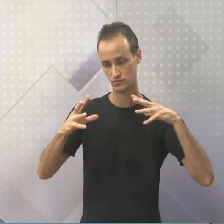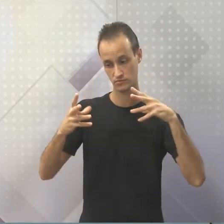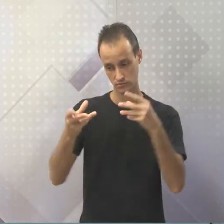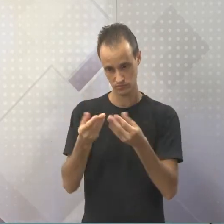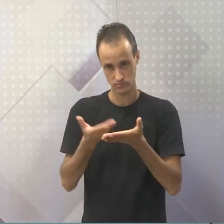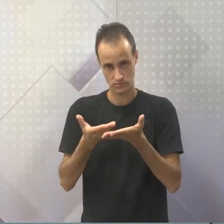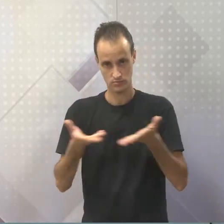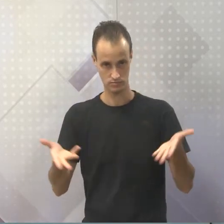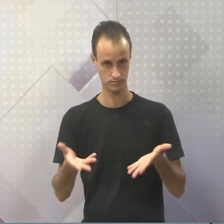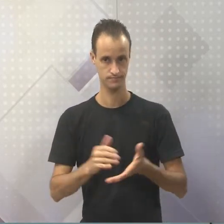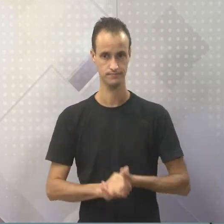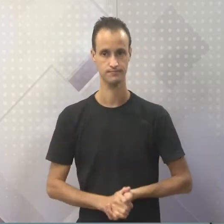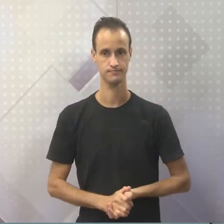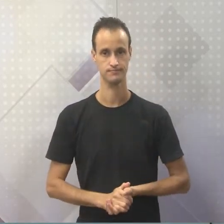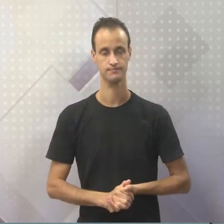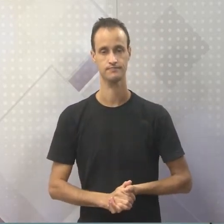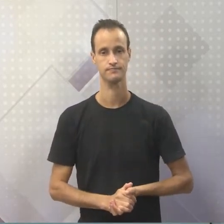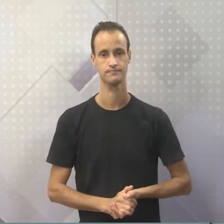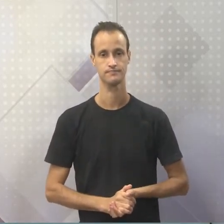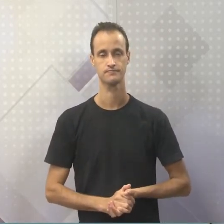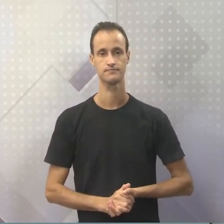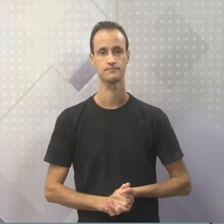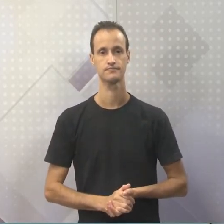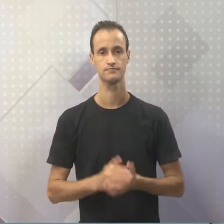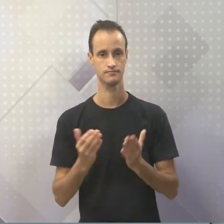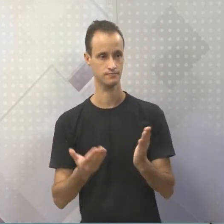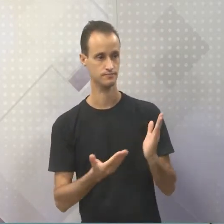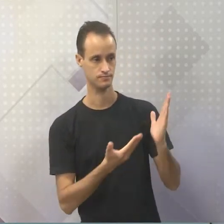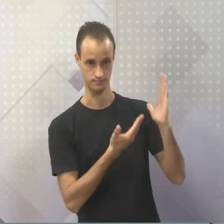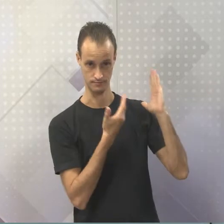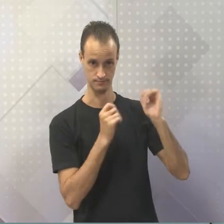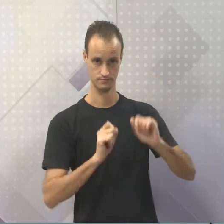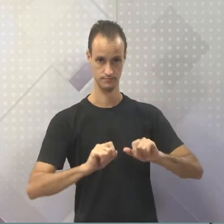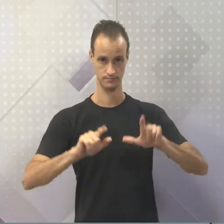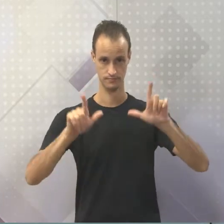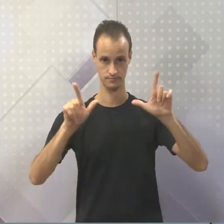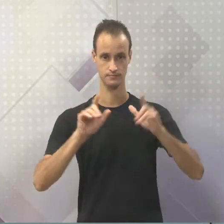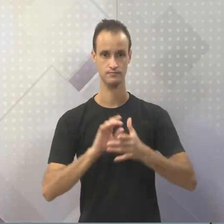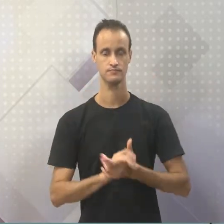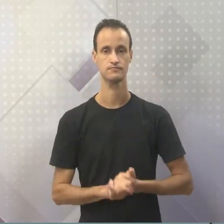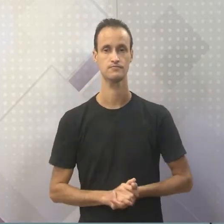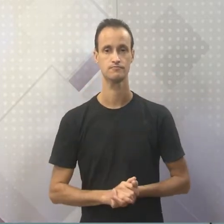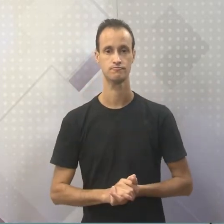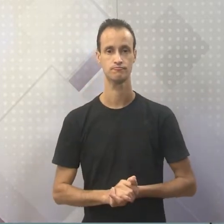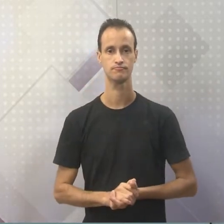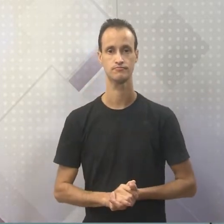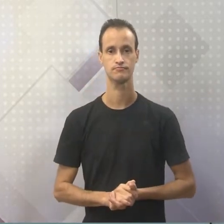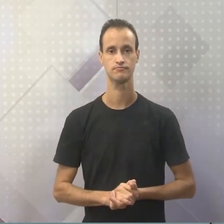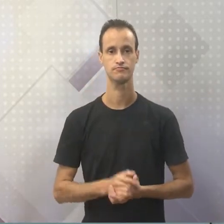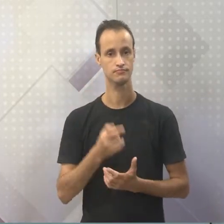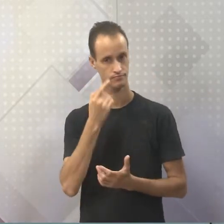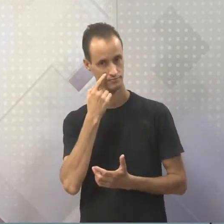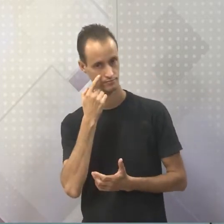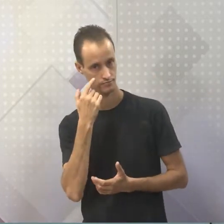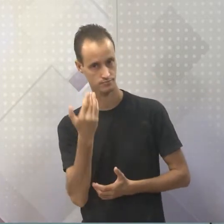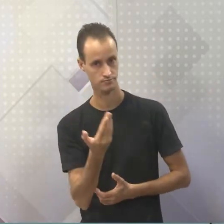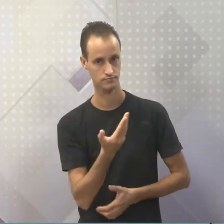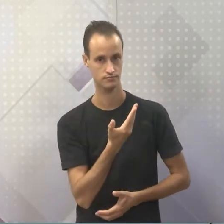hoje nessa aula. Tá bom? Então, olha só, eu preparei o slide aqui para vocês. Vamos aqui observar.